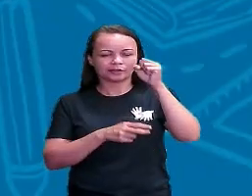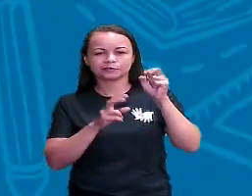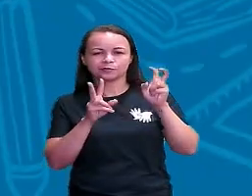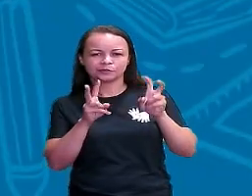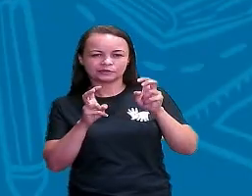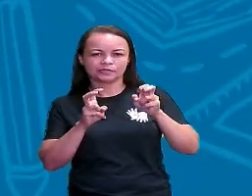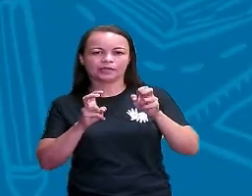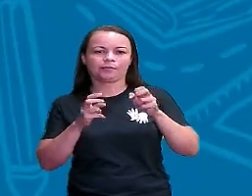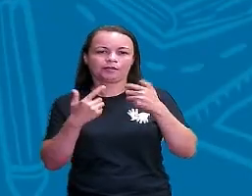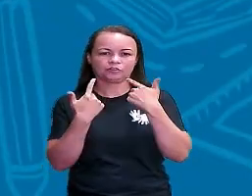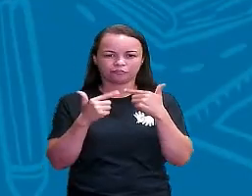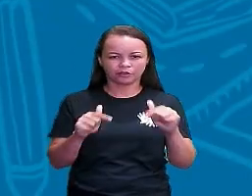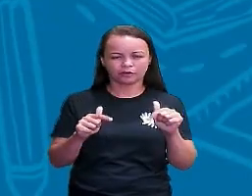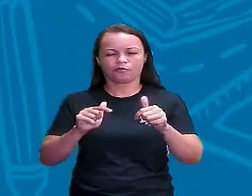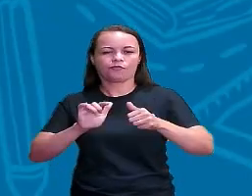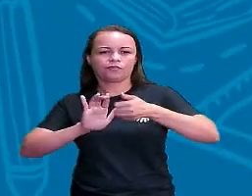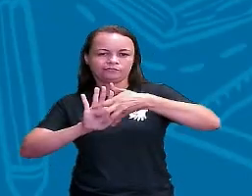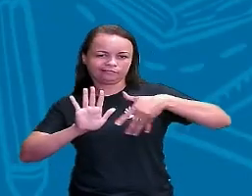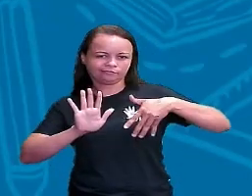linguagem.